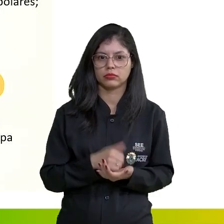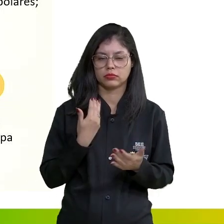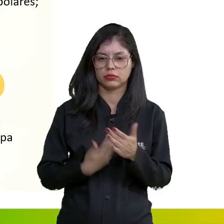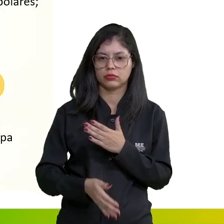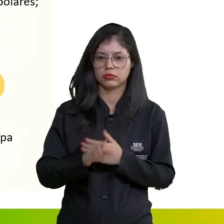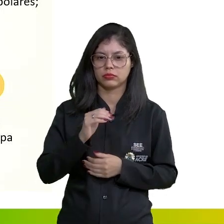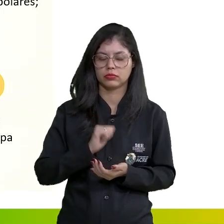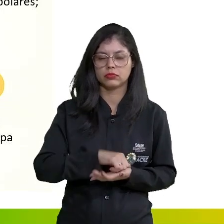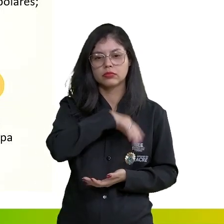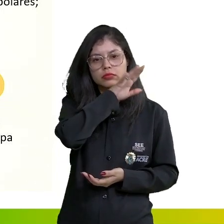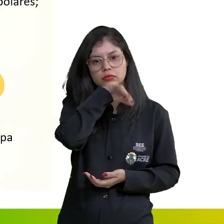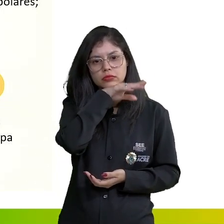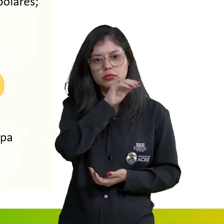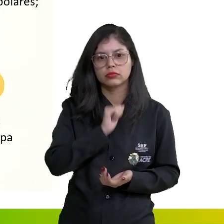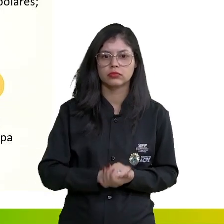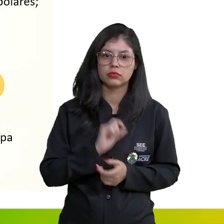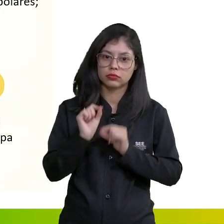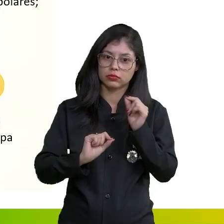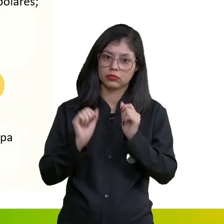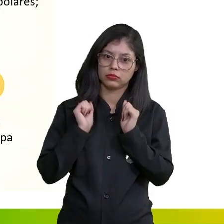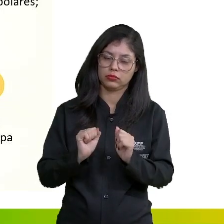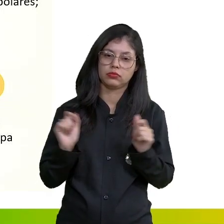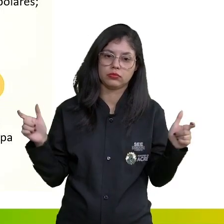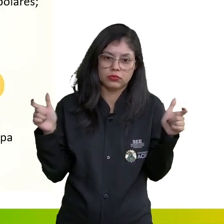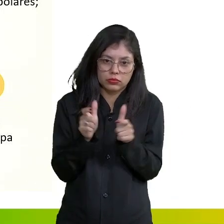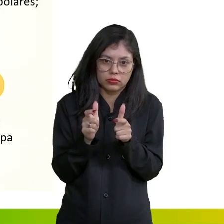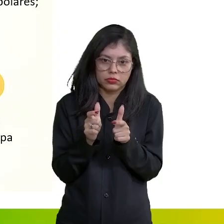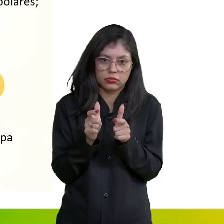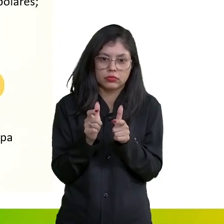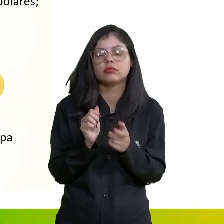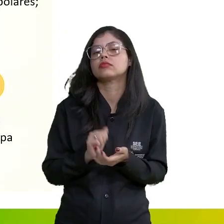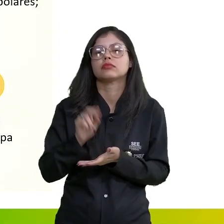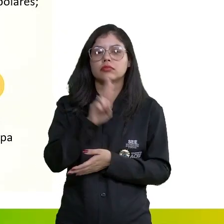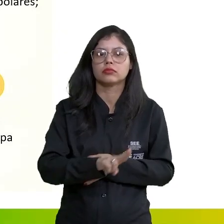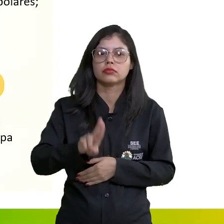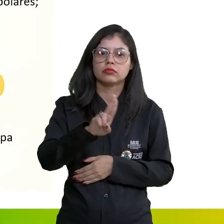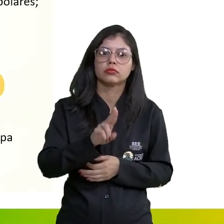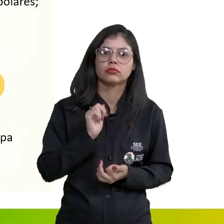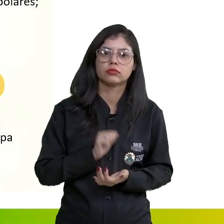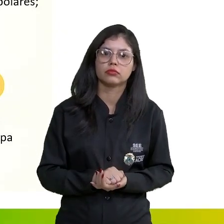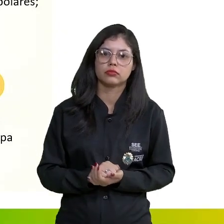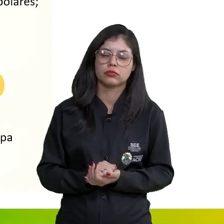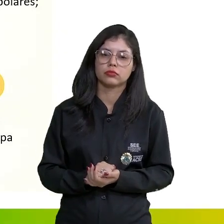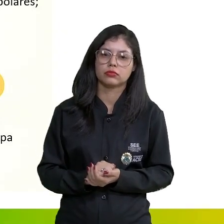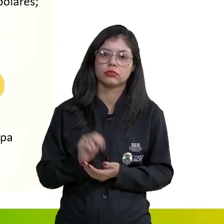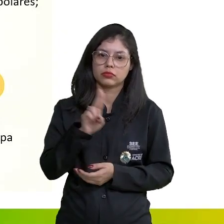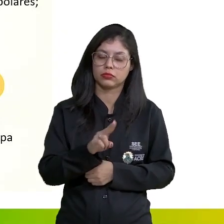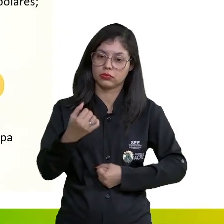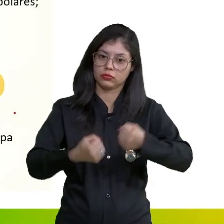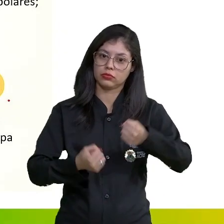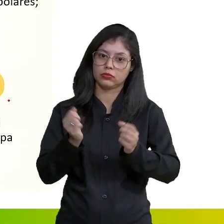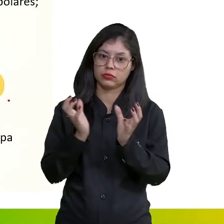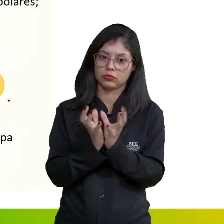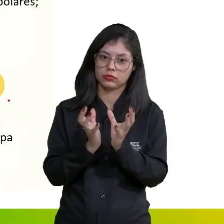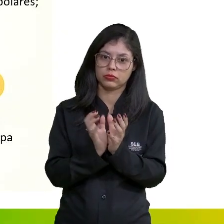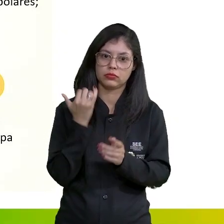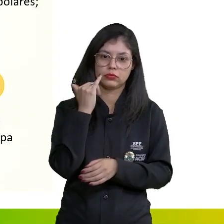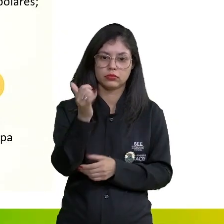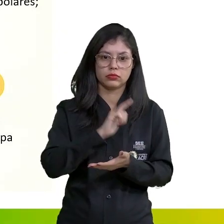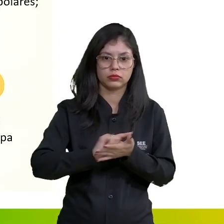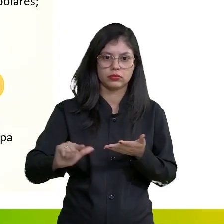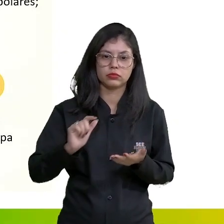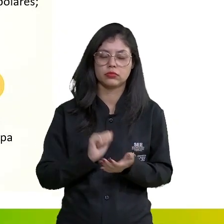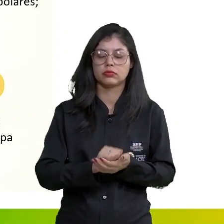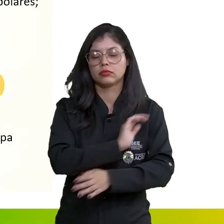da biodiversidade. E o que pode ser feito? Reduzir o uso de combustíveis fósseis, usar transporte coletivo e energia limpa,